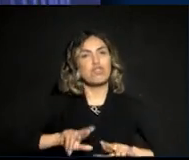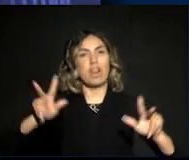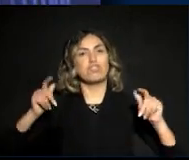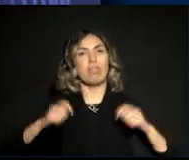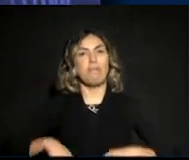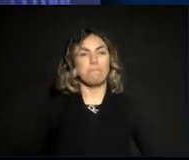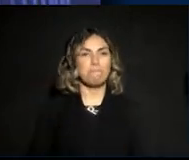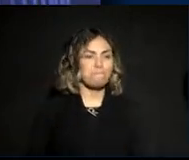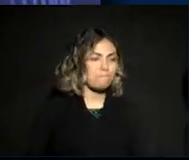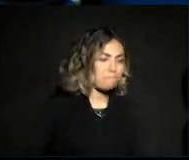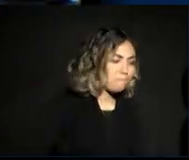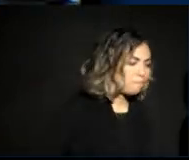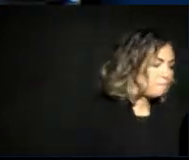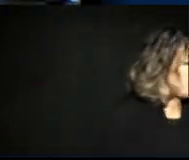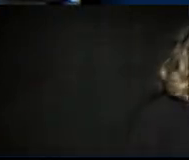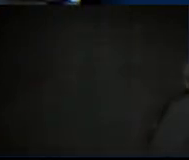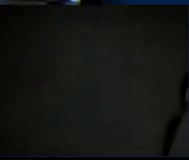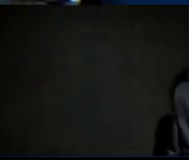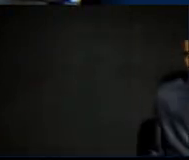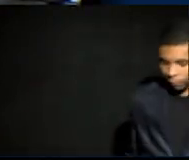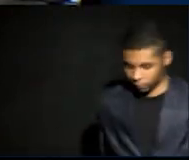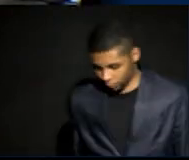E aí